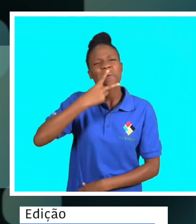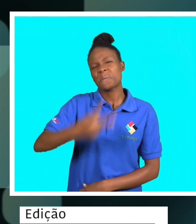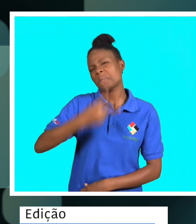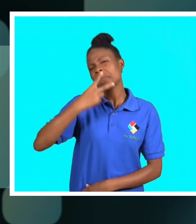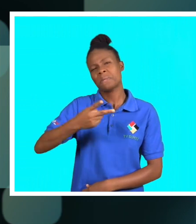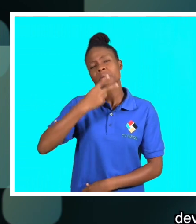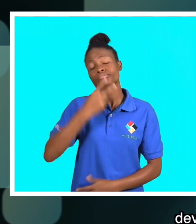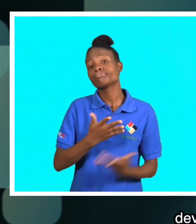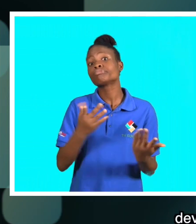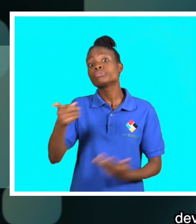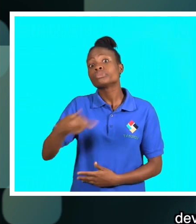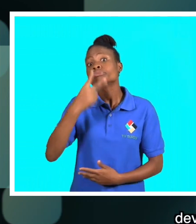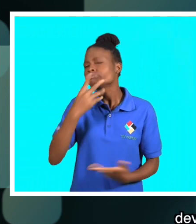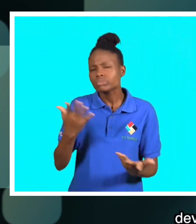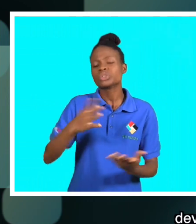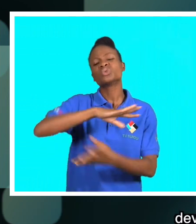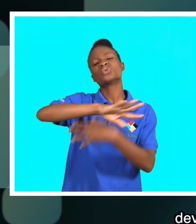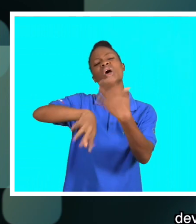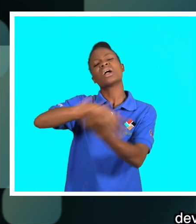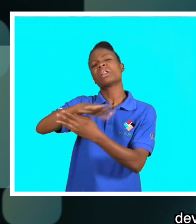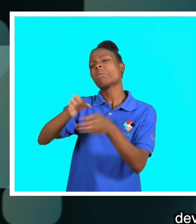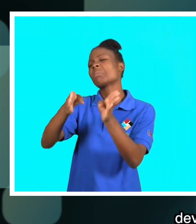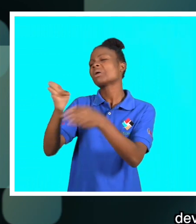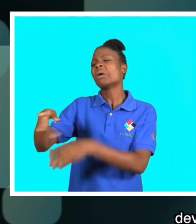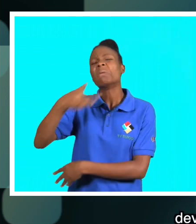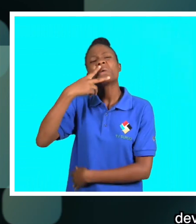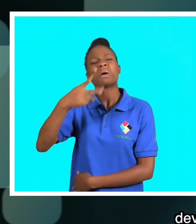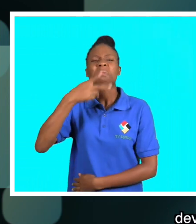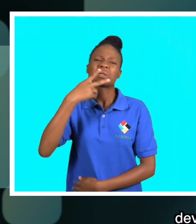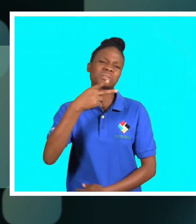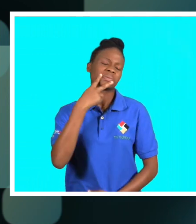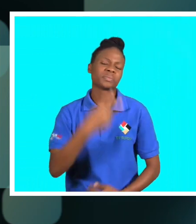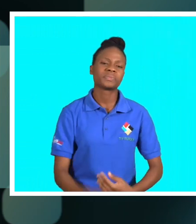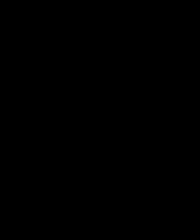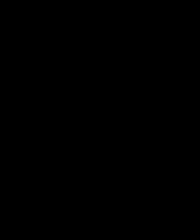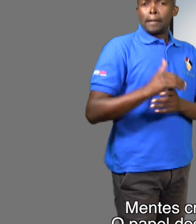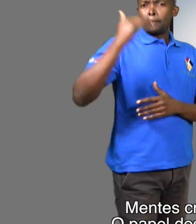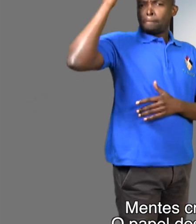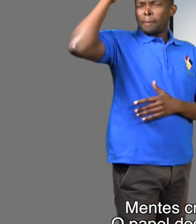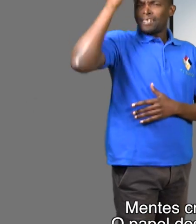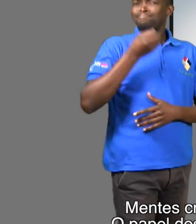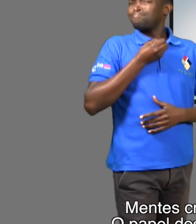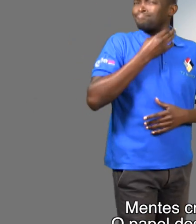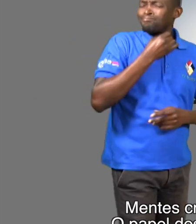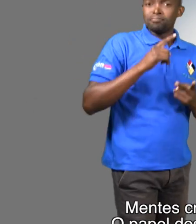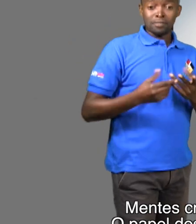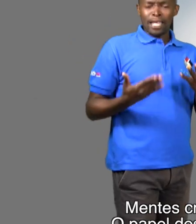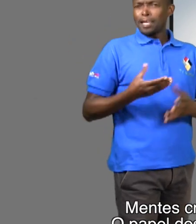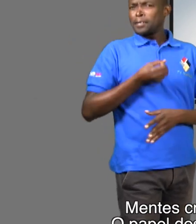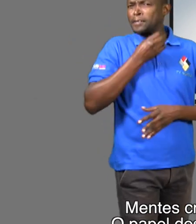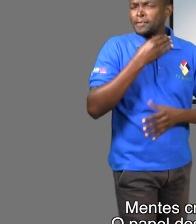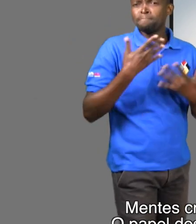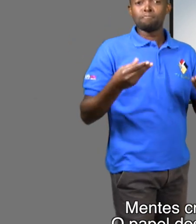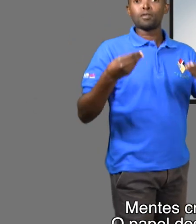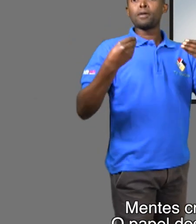próximos anos, devido à exposição a ambientes de consumo de cigarro. Mentes críticas para